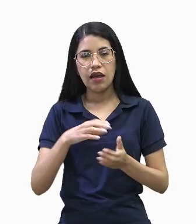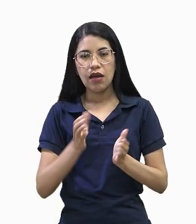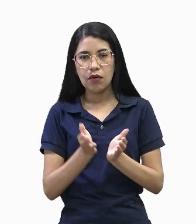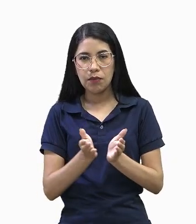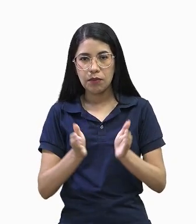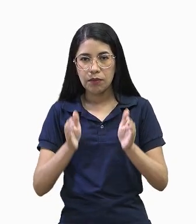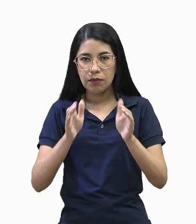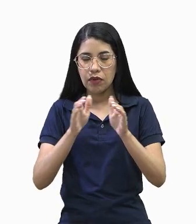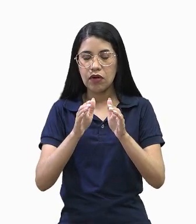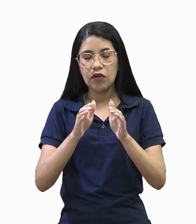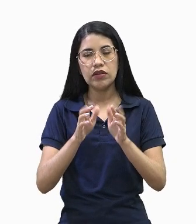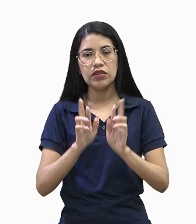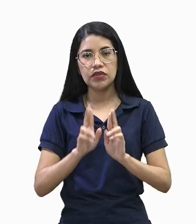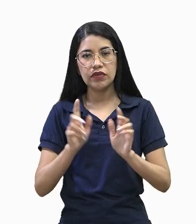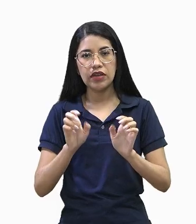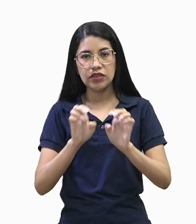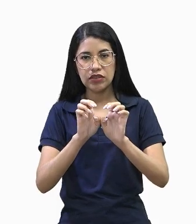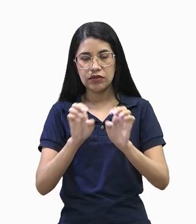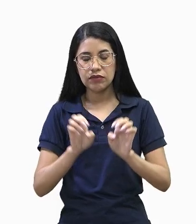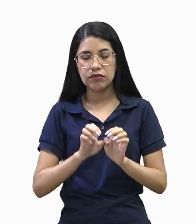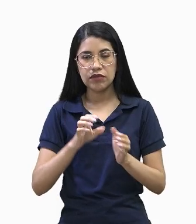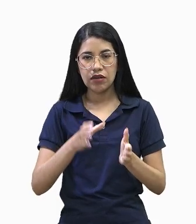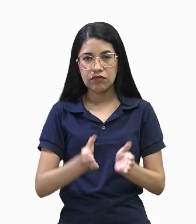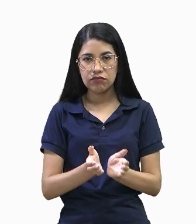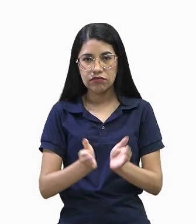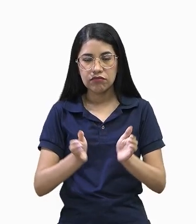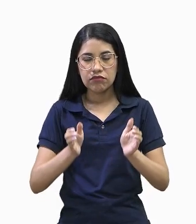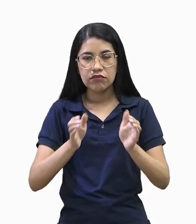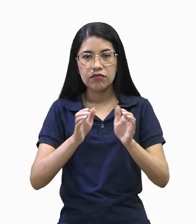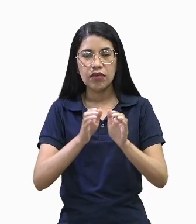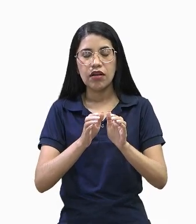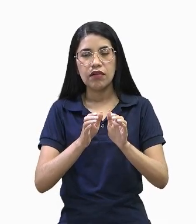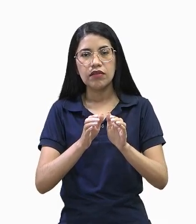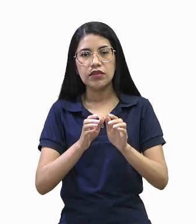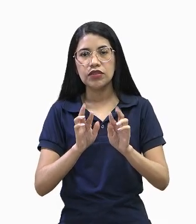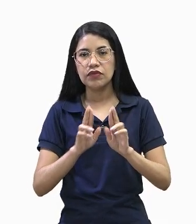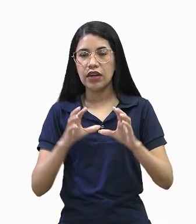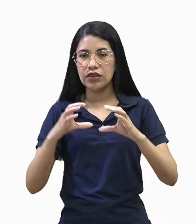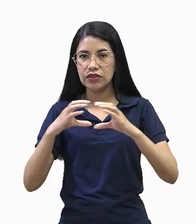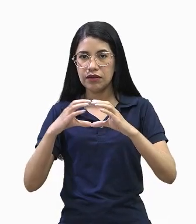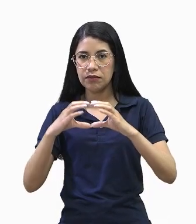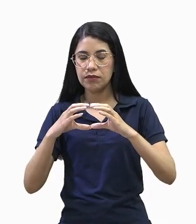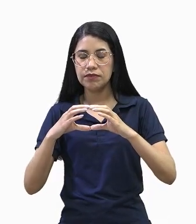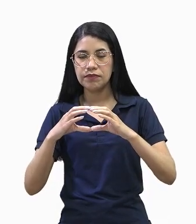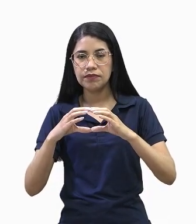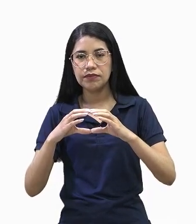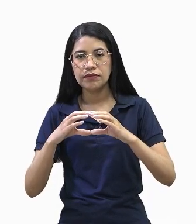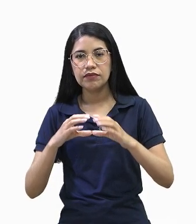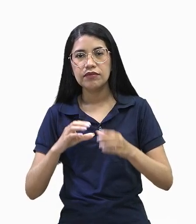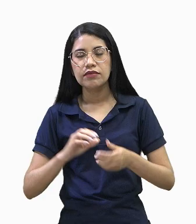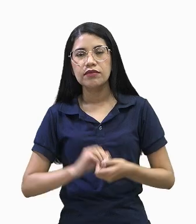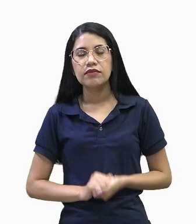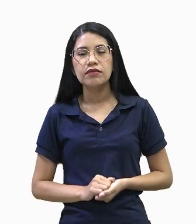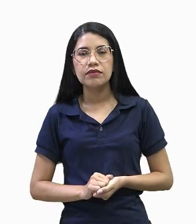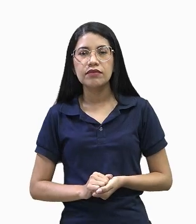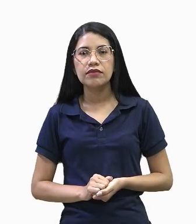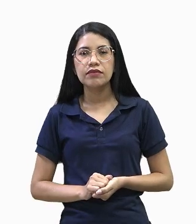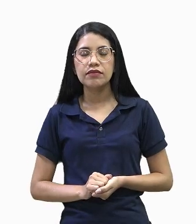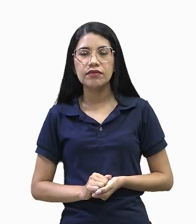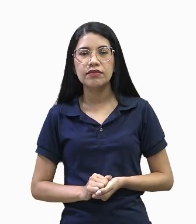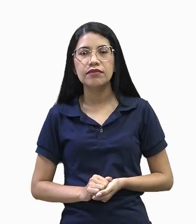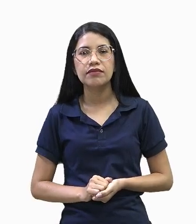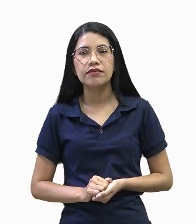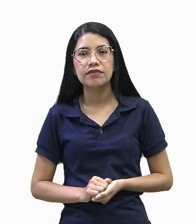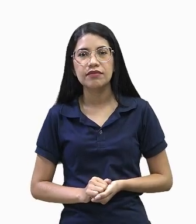perceber que tem um formato diferente, ela não é uma bola circular, ela é uma bola oval. E aí